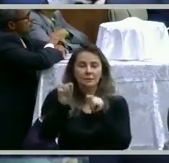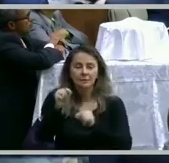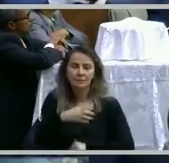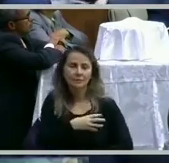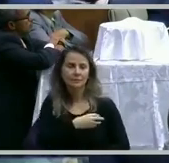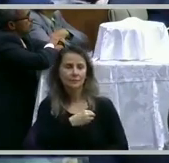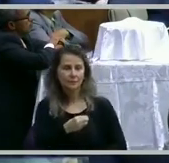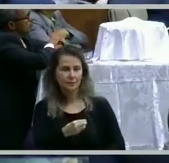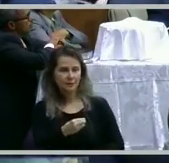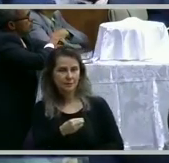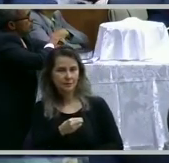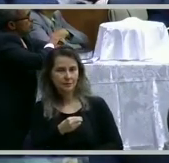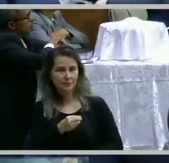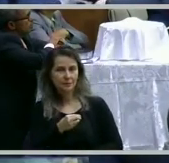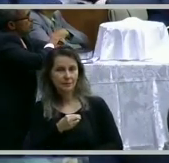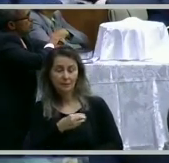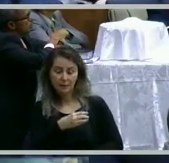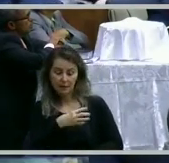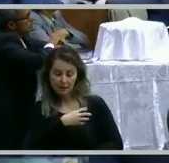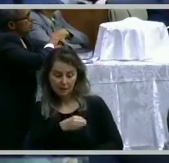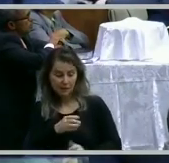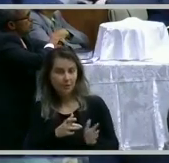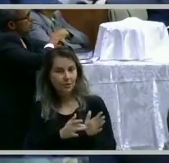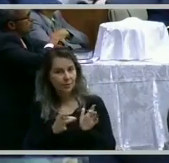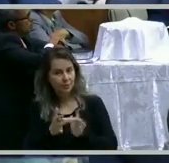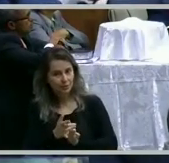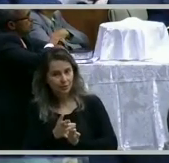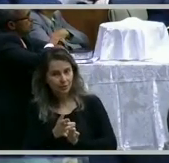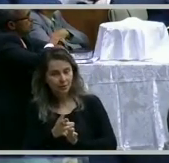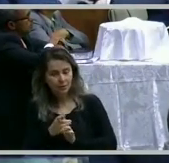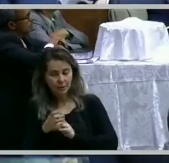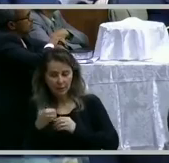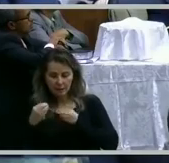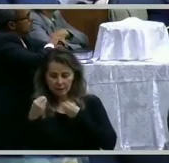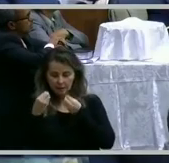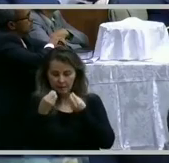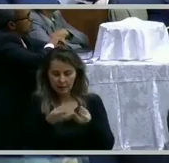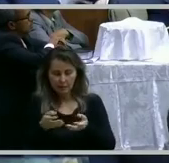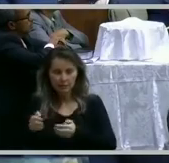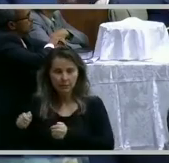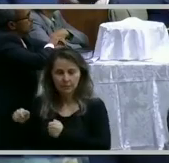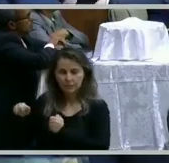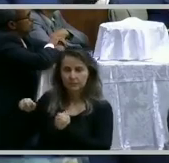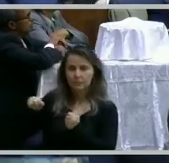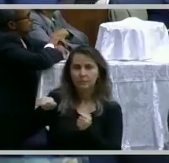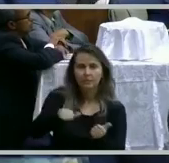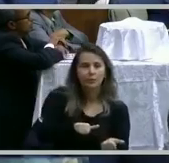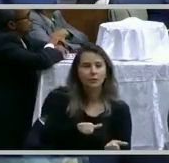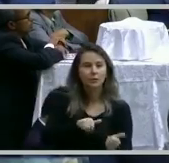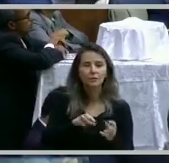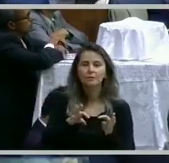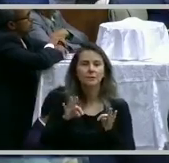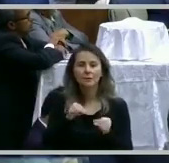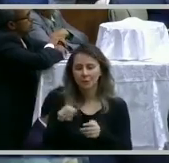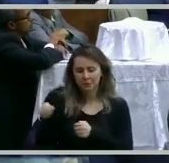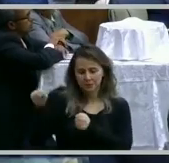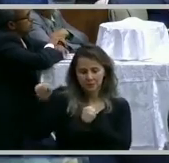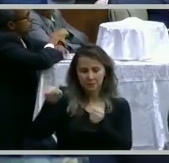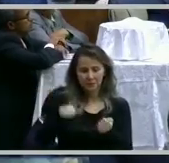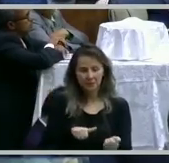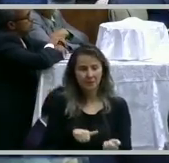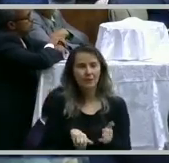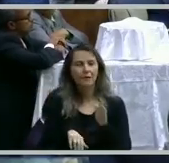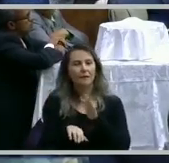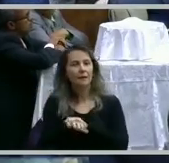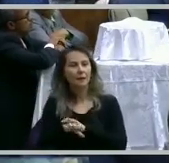constituiu o herdeiro de tudo. Por quem fez também o mundo, o